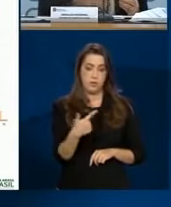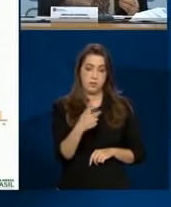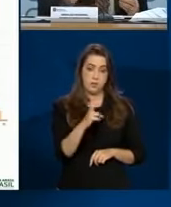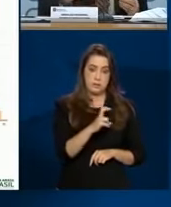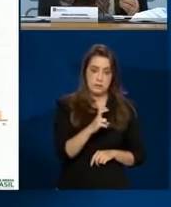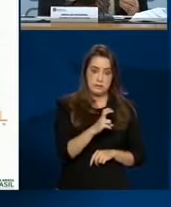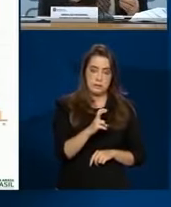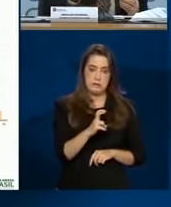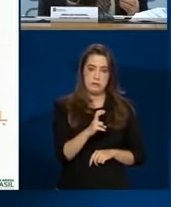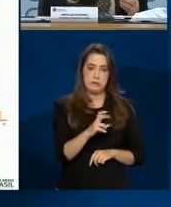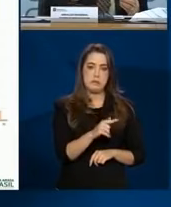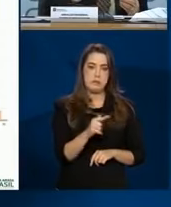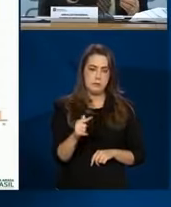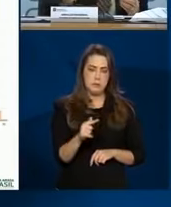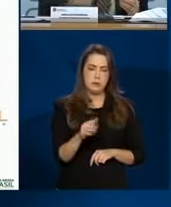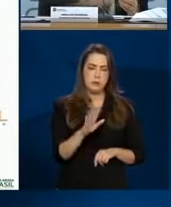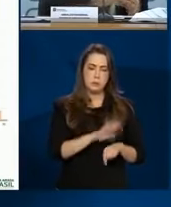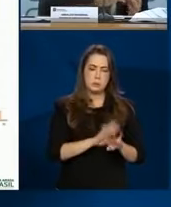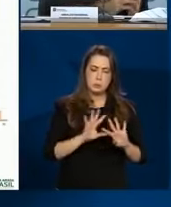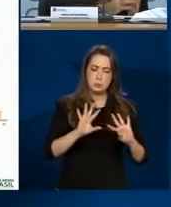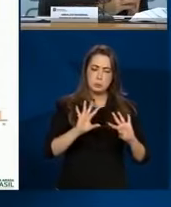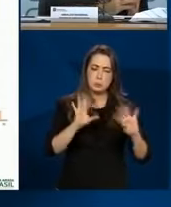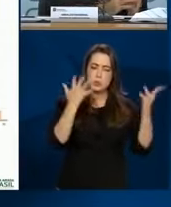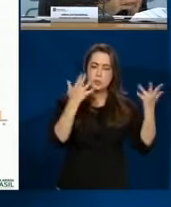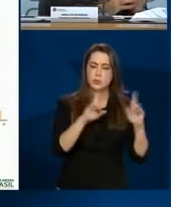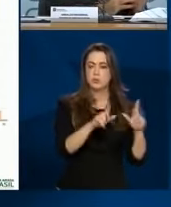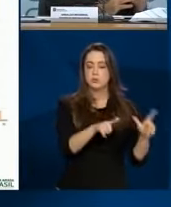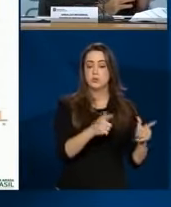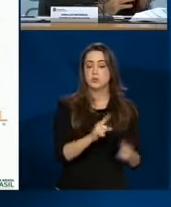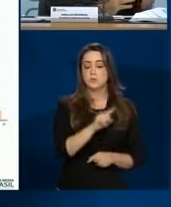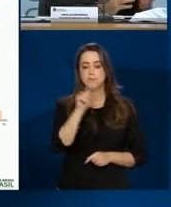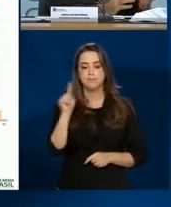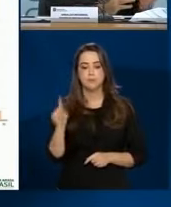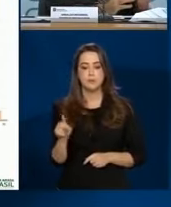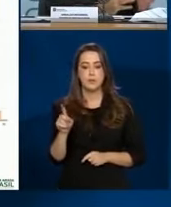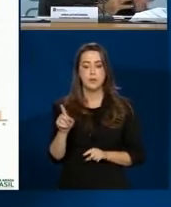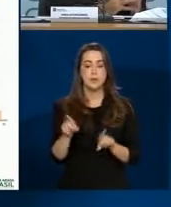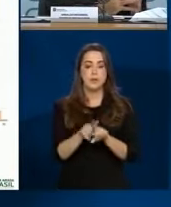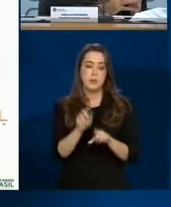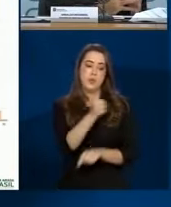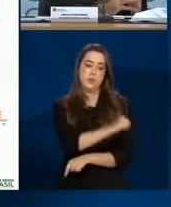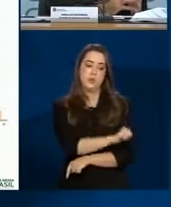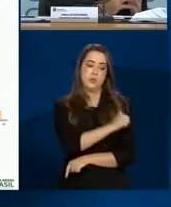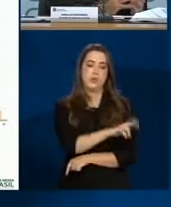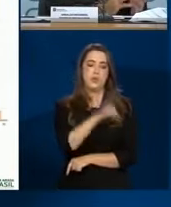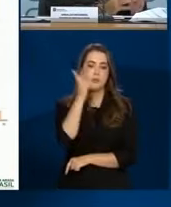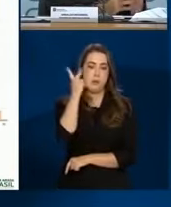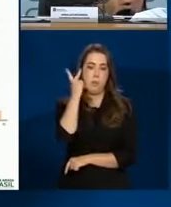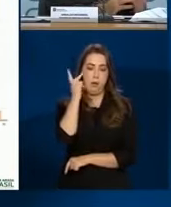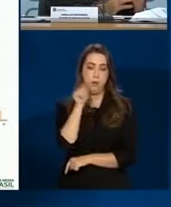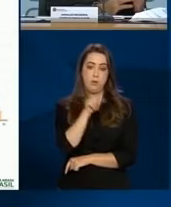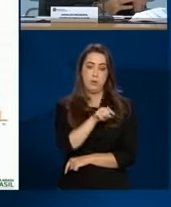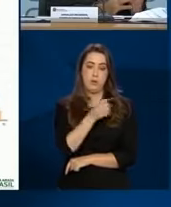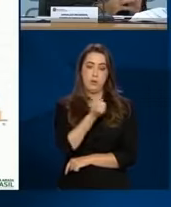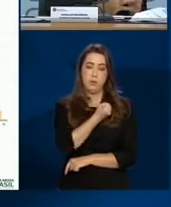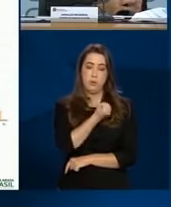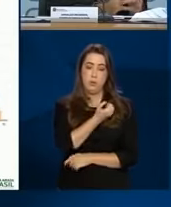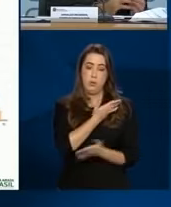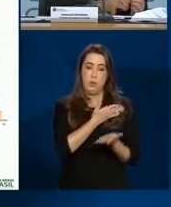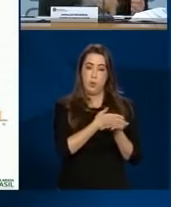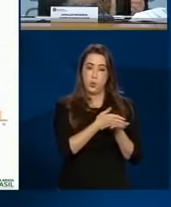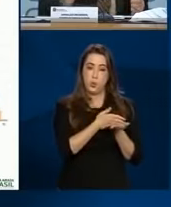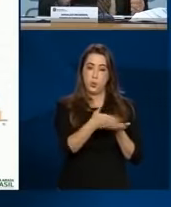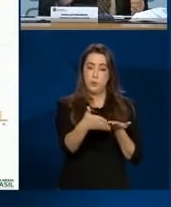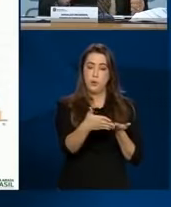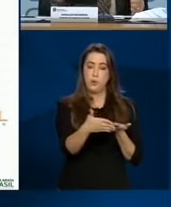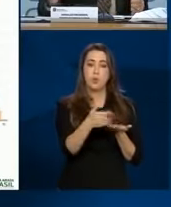semana, e mais no início, com relação, óbvio, aos estados do Rio de Janeiro e São Paulo, onde tivemos o início da